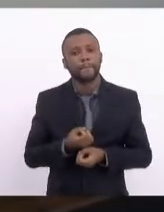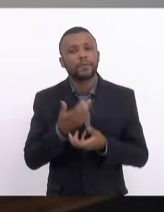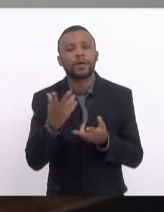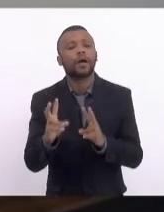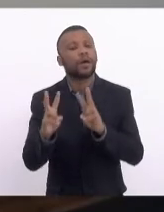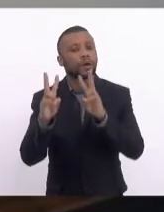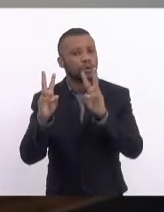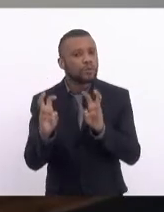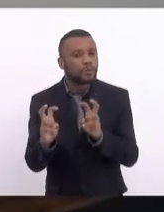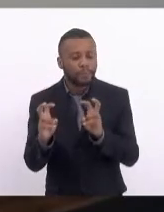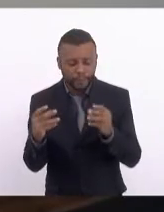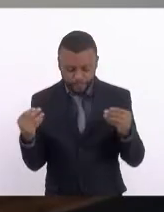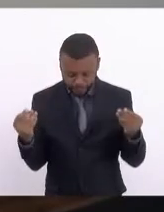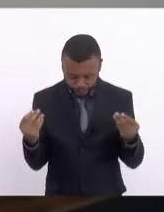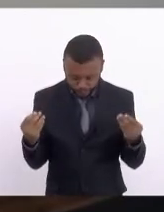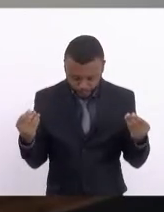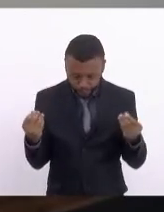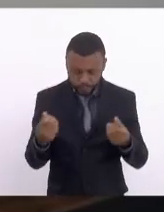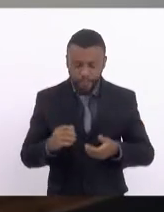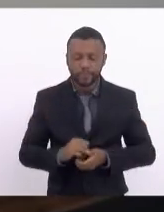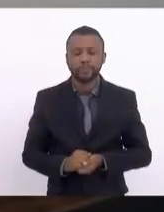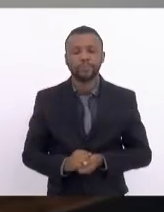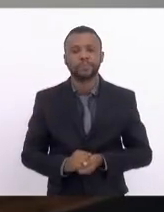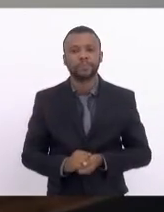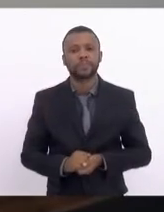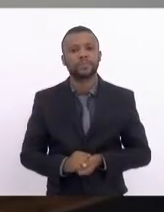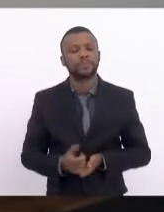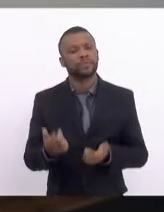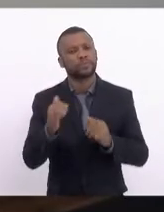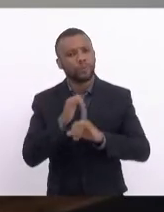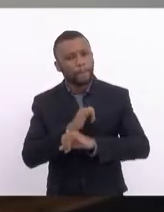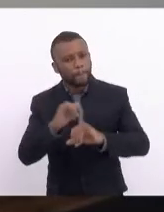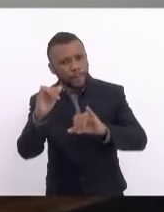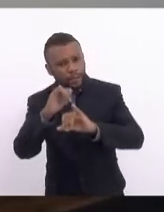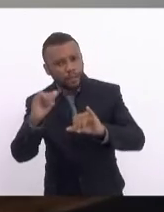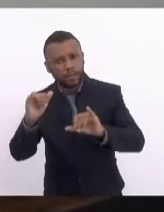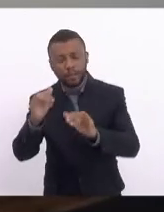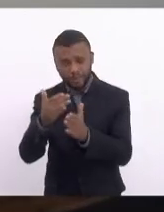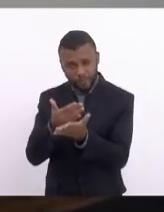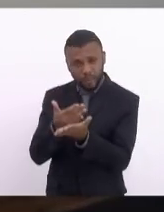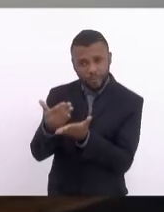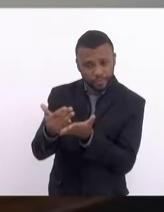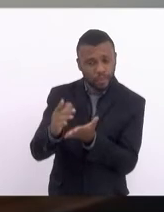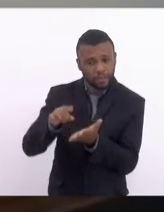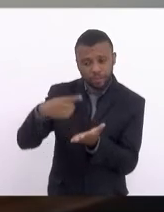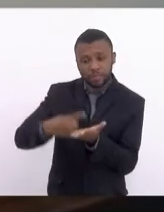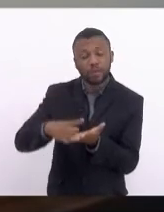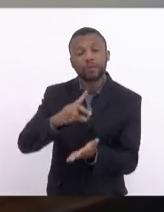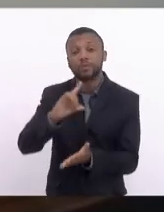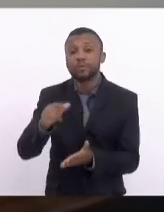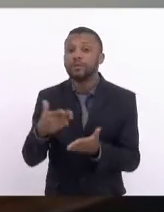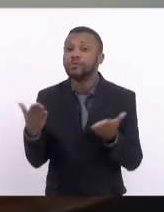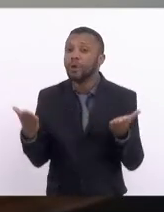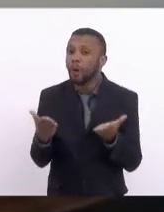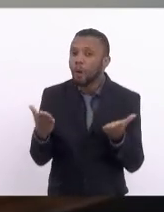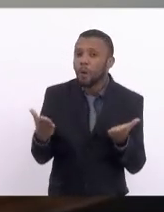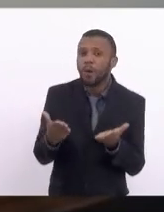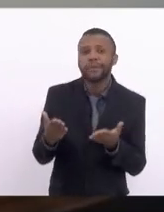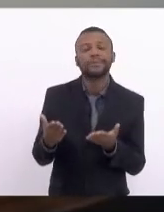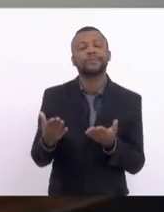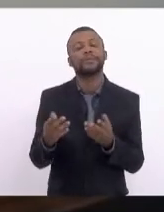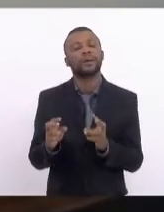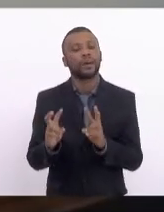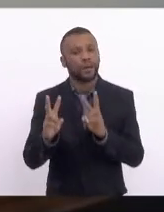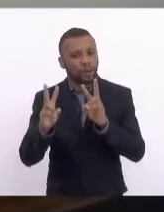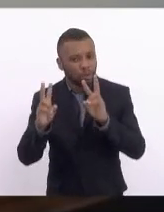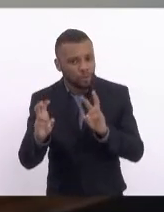respeito de uma notícia veiculada na data de hoje, a respeito